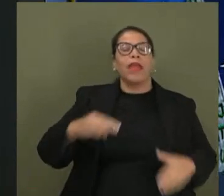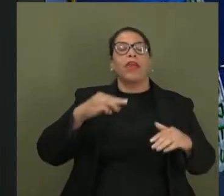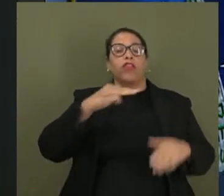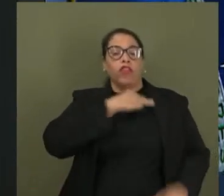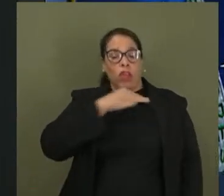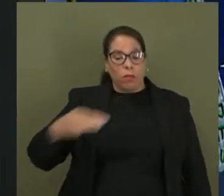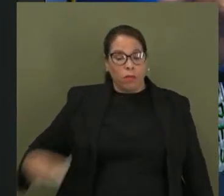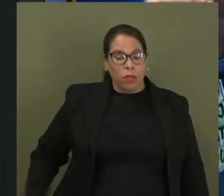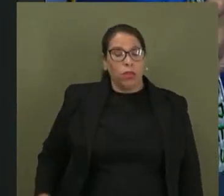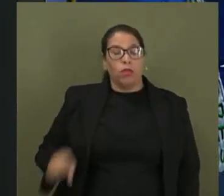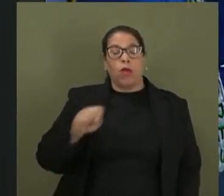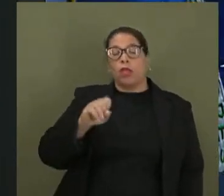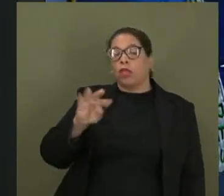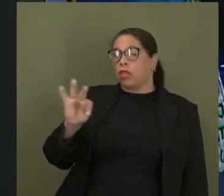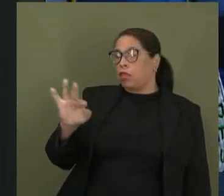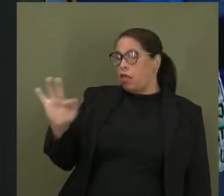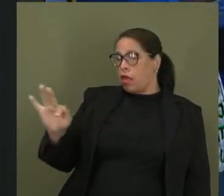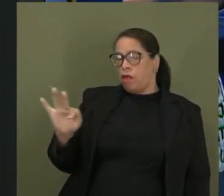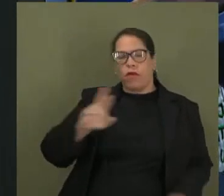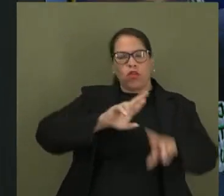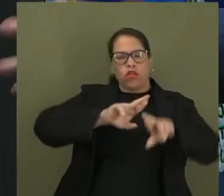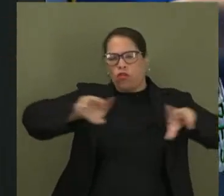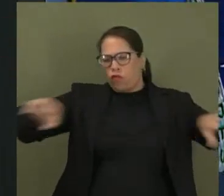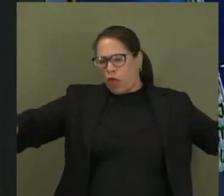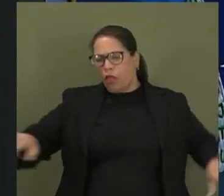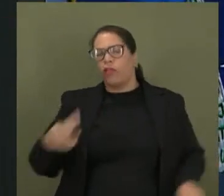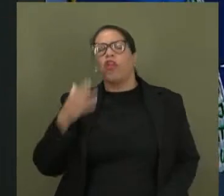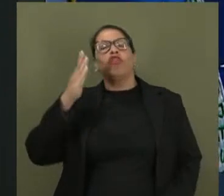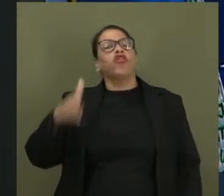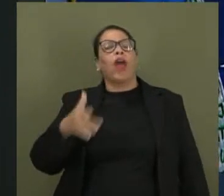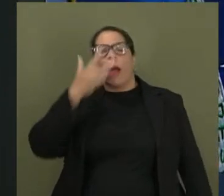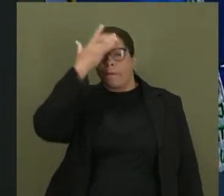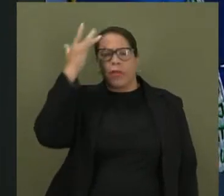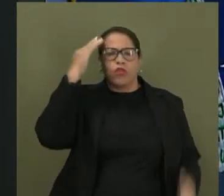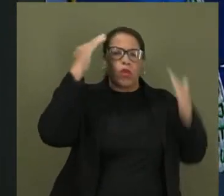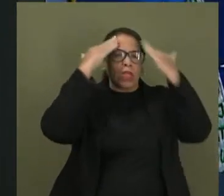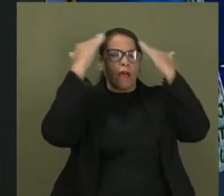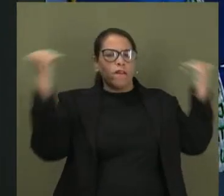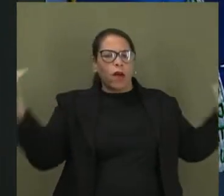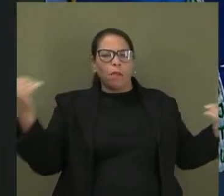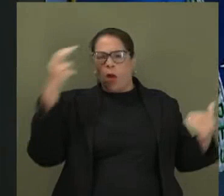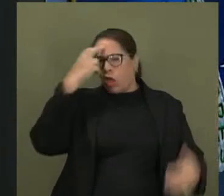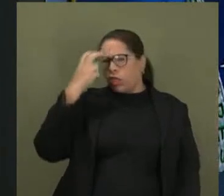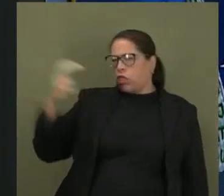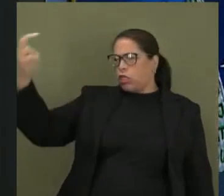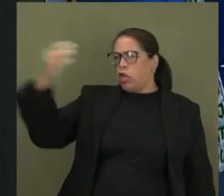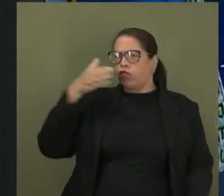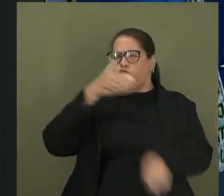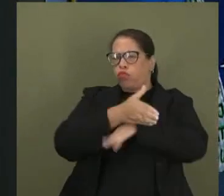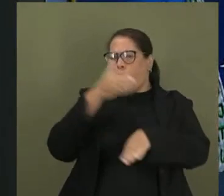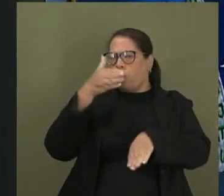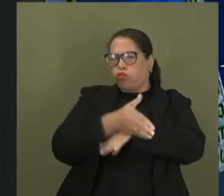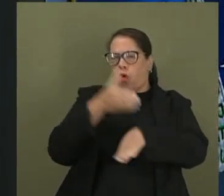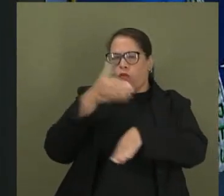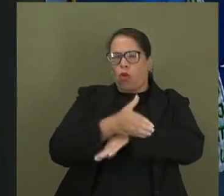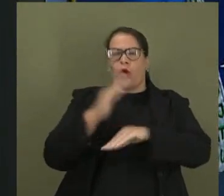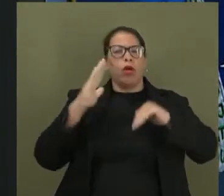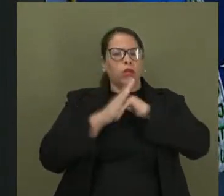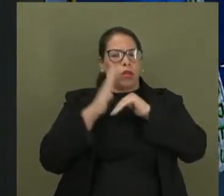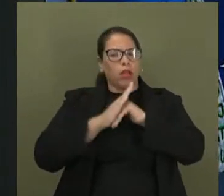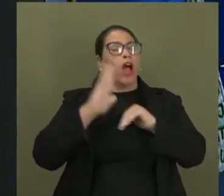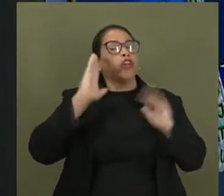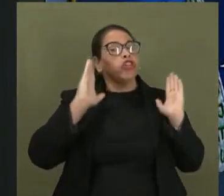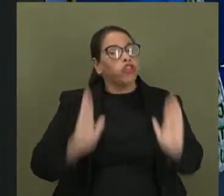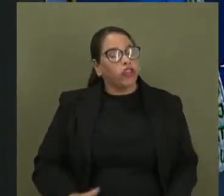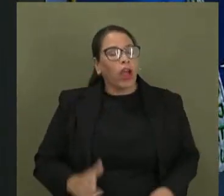Por aqui passaram muitos brasileiros ilustres. Quero homenagear todos na